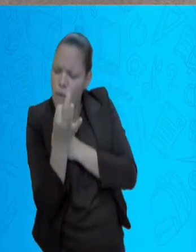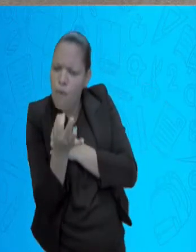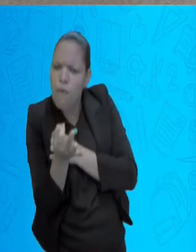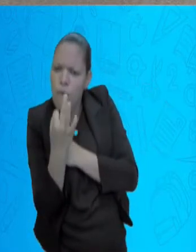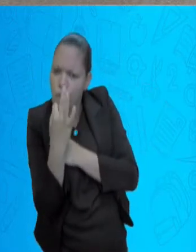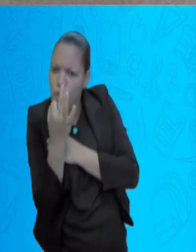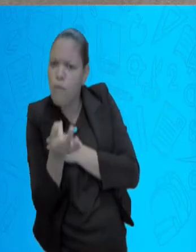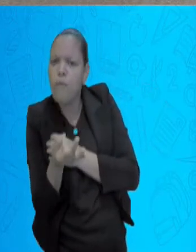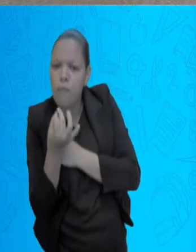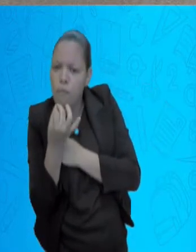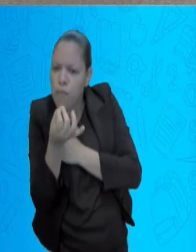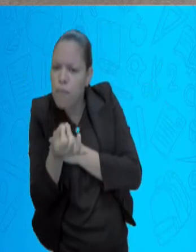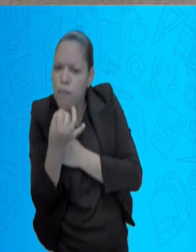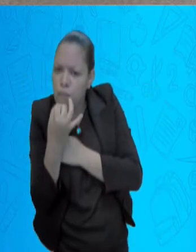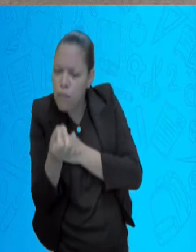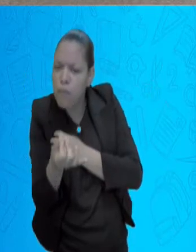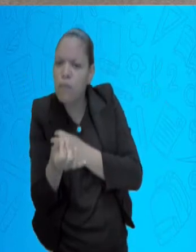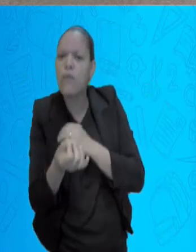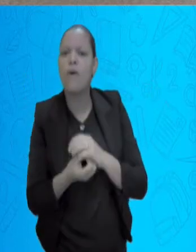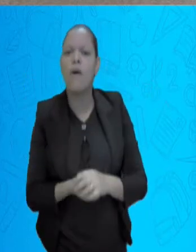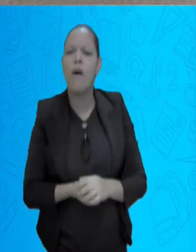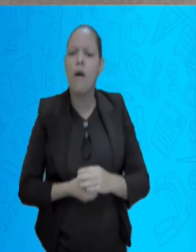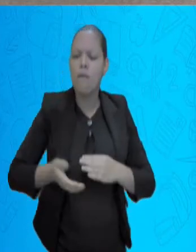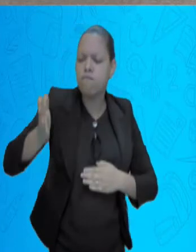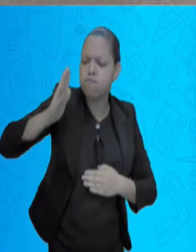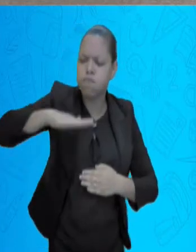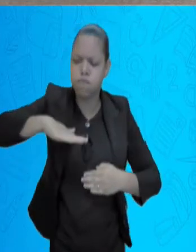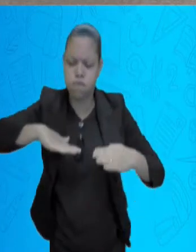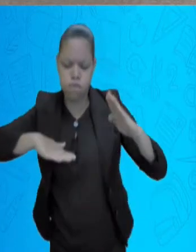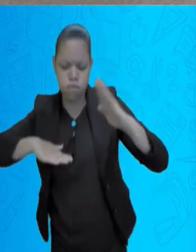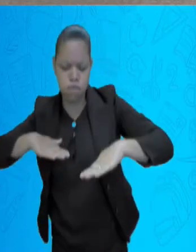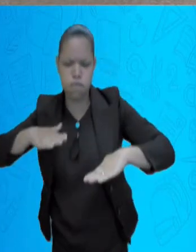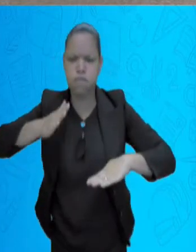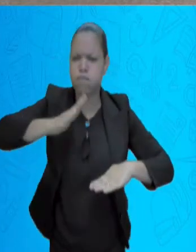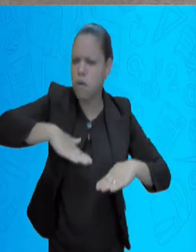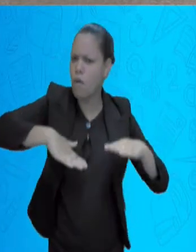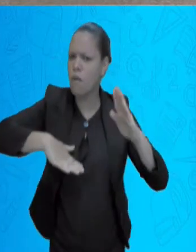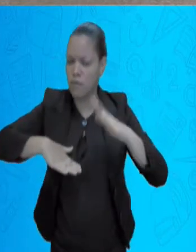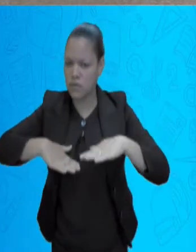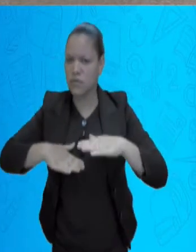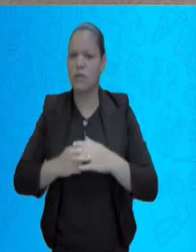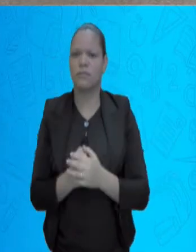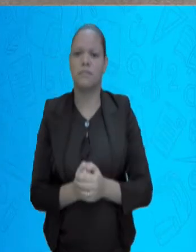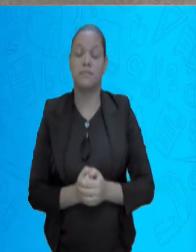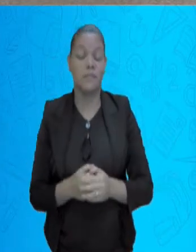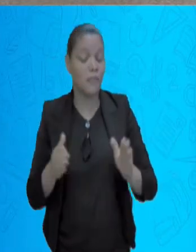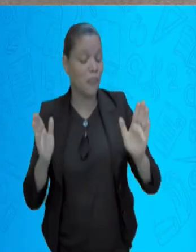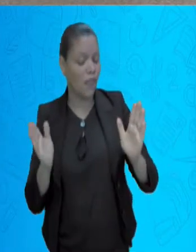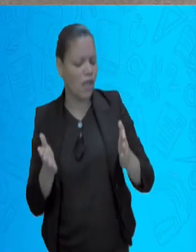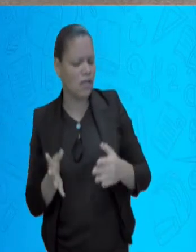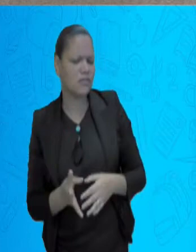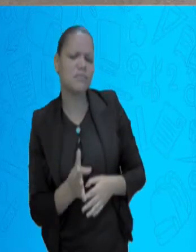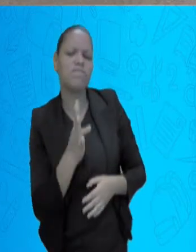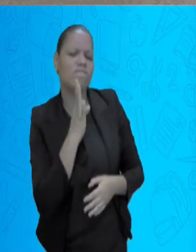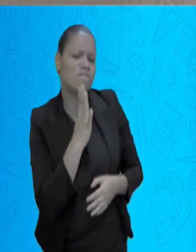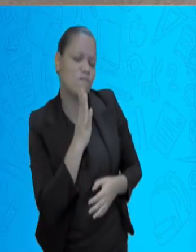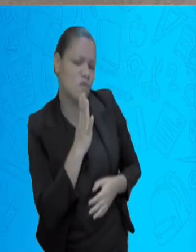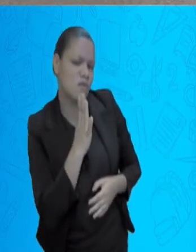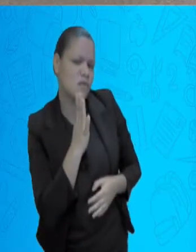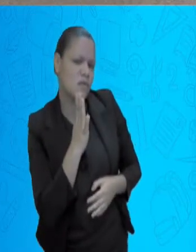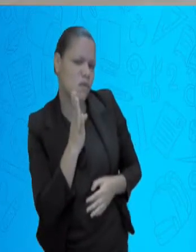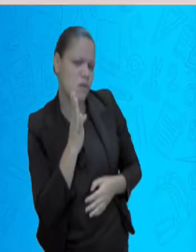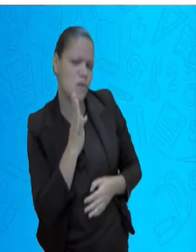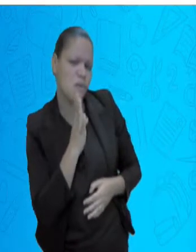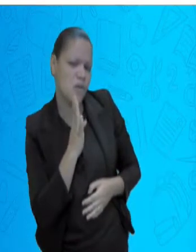Instrumentos de corda. Os instrumentos de corda são todos esses que a gente já conhece, que a gente está vendo aí na